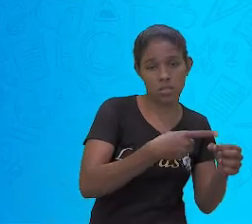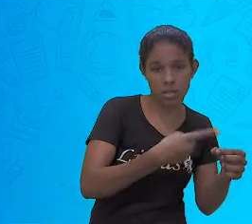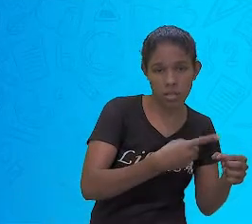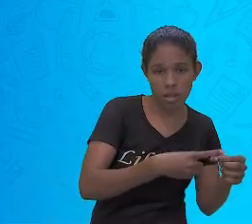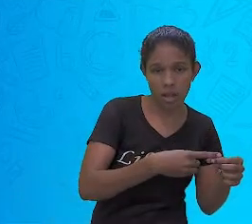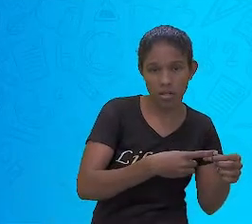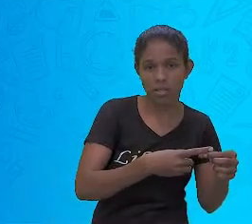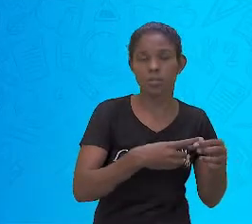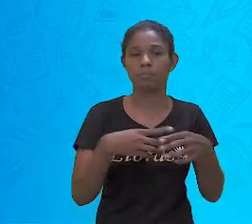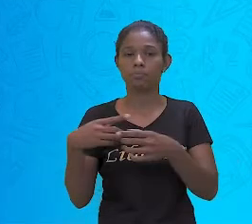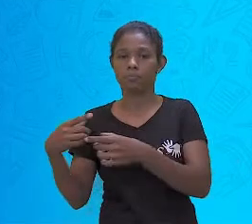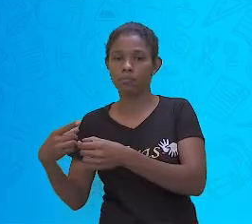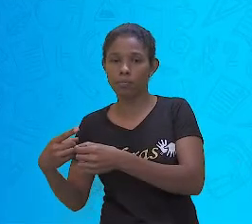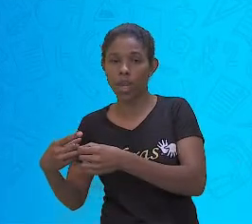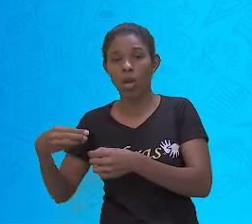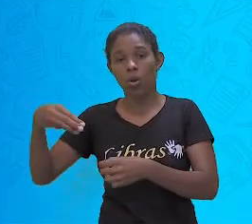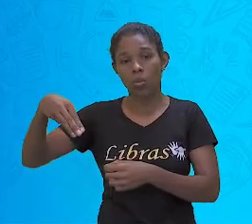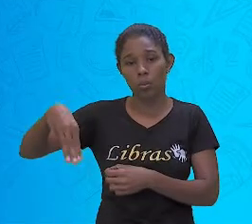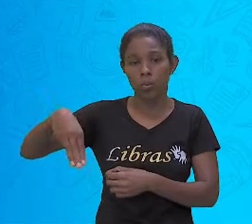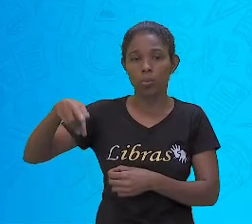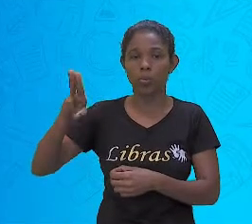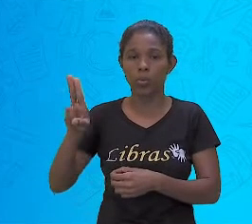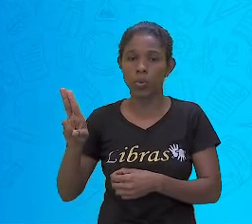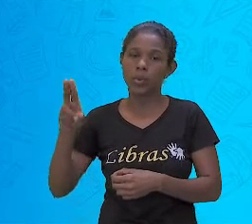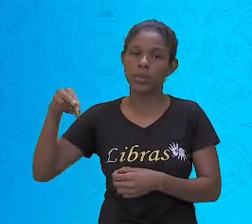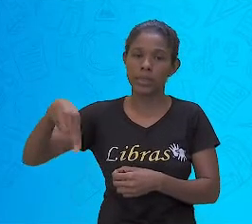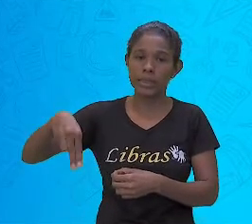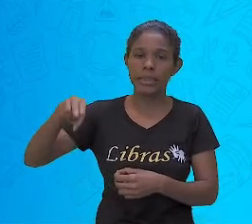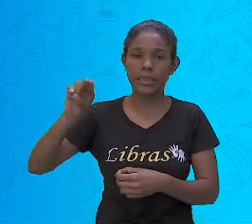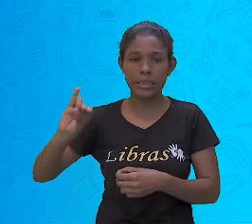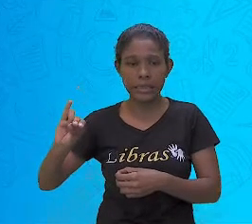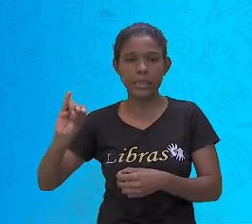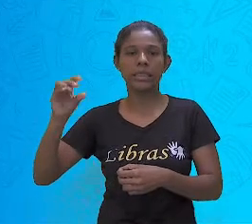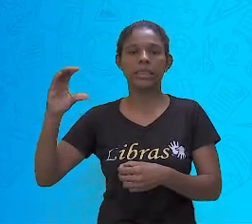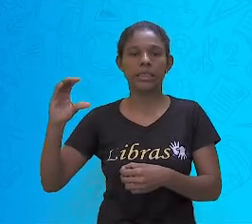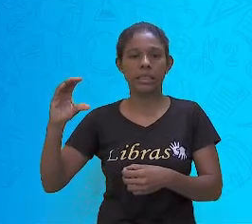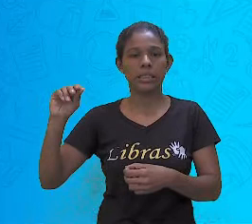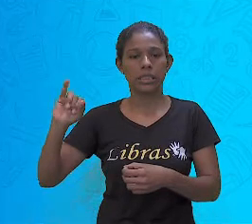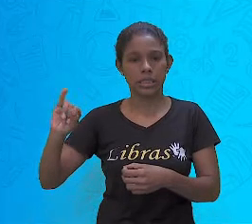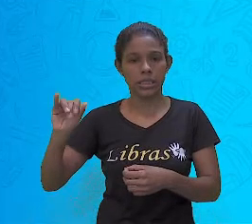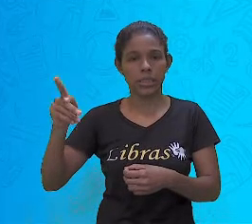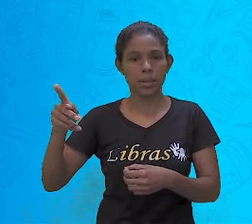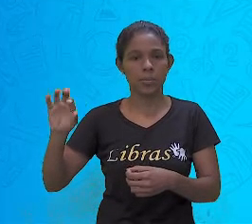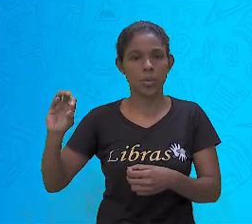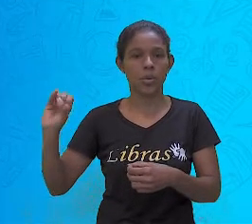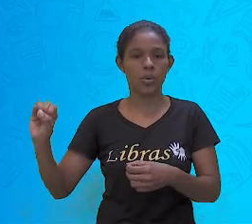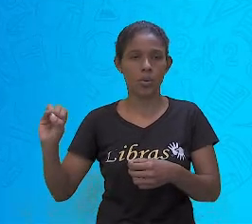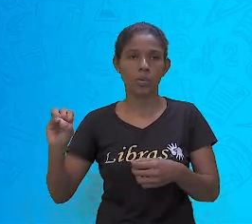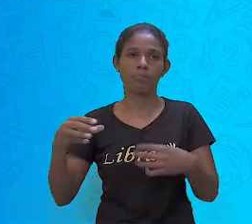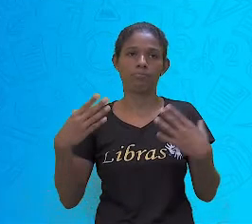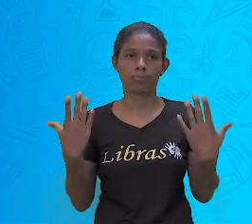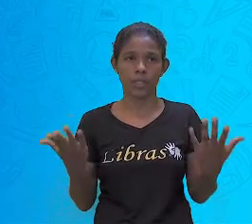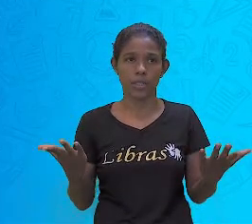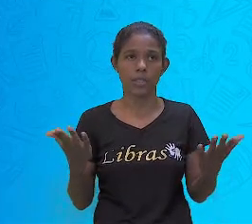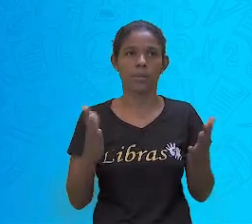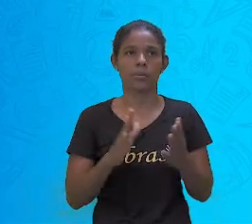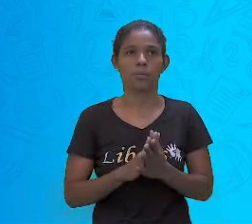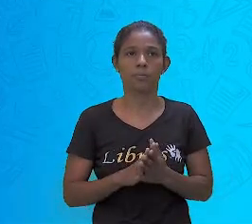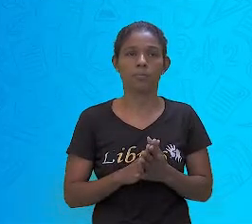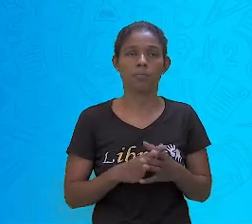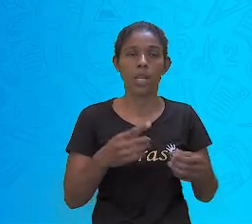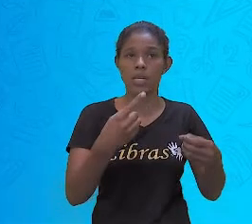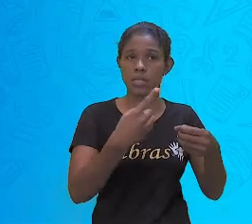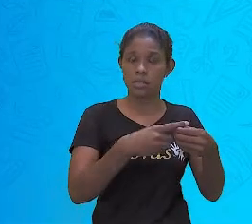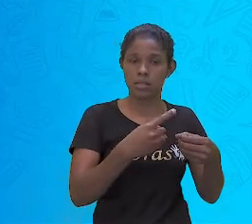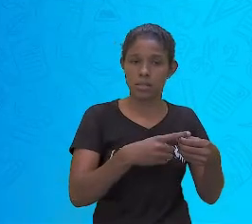são expressões distintas para designar diferentes aspectos de um mesmo território. Por